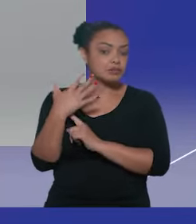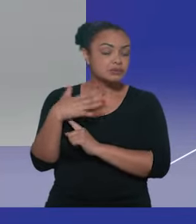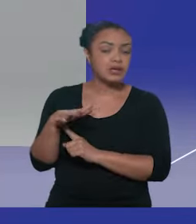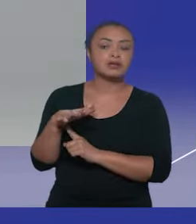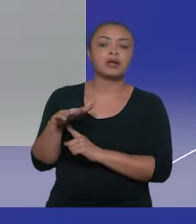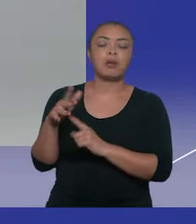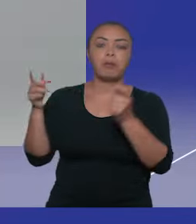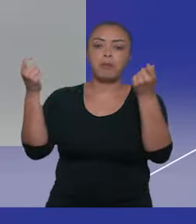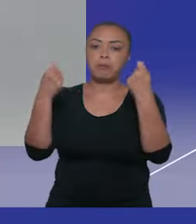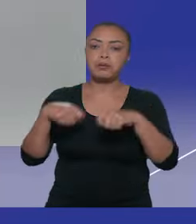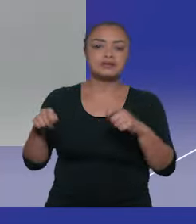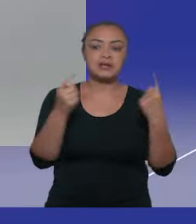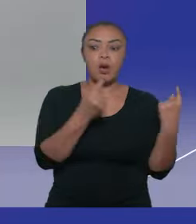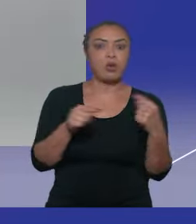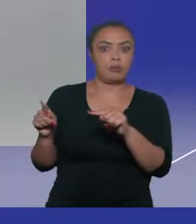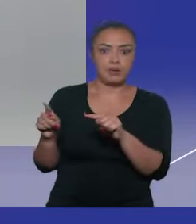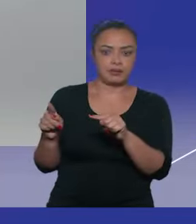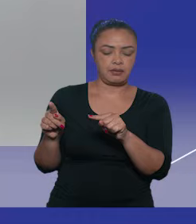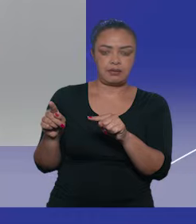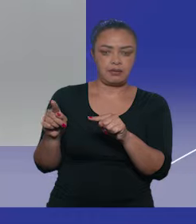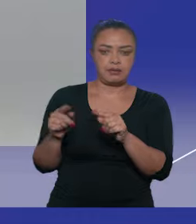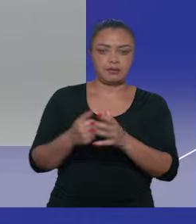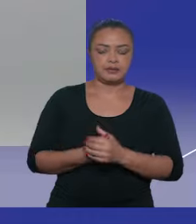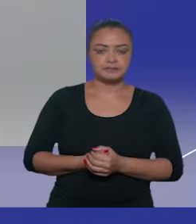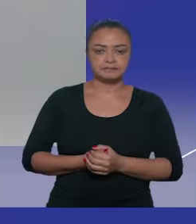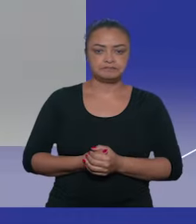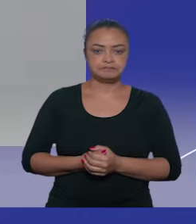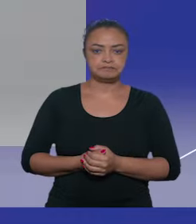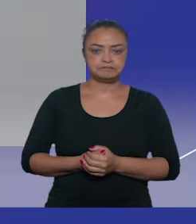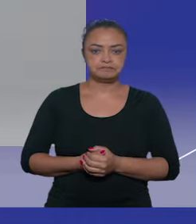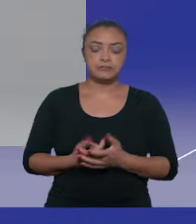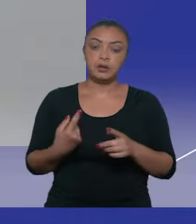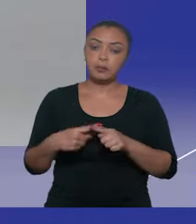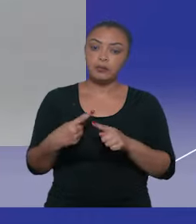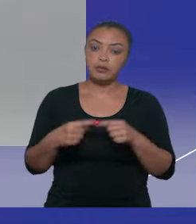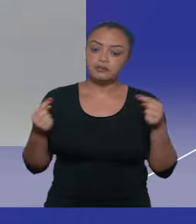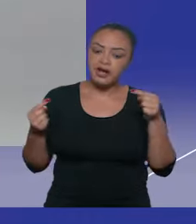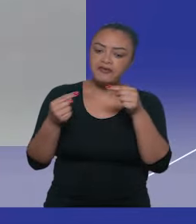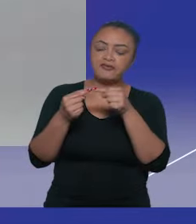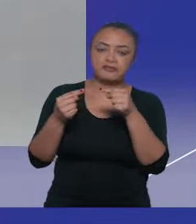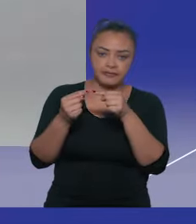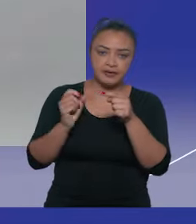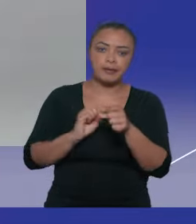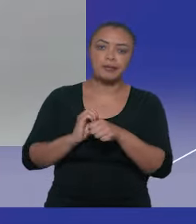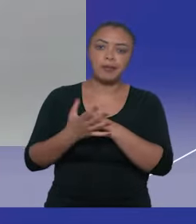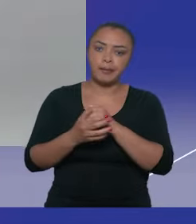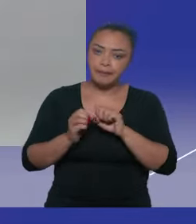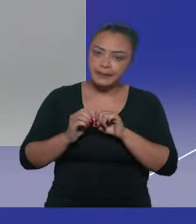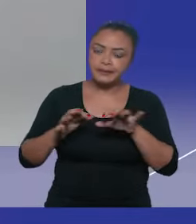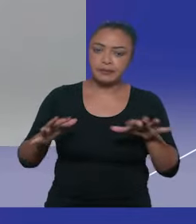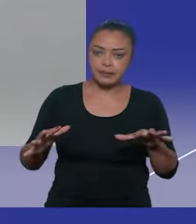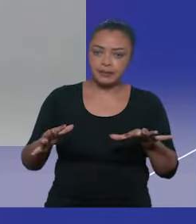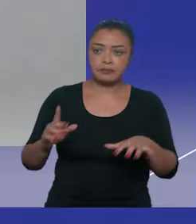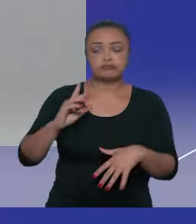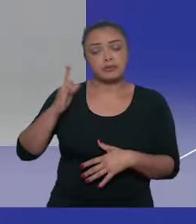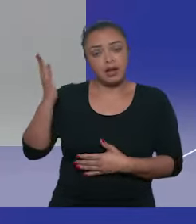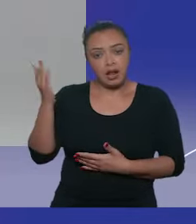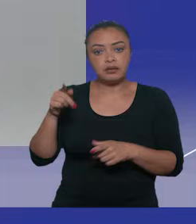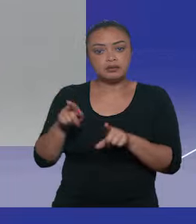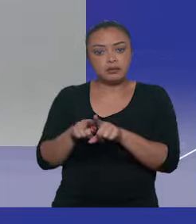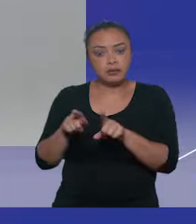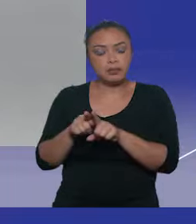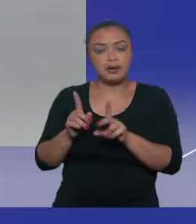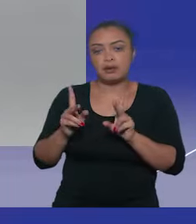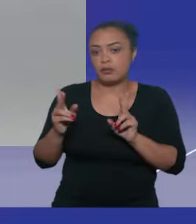os bancos centrais não precisam combater. Como tinha muito a ver com a pandemia, o Banco Central ao lado dos Estados Unidos também não